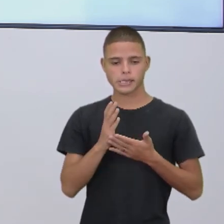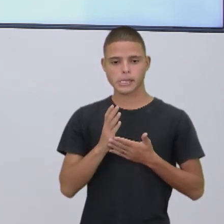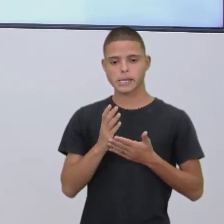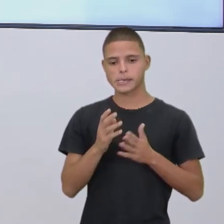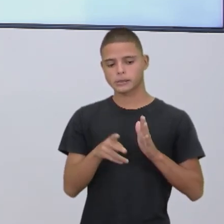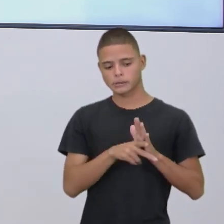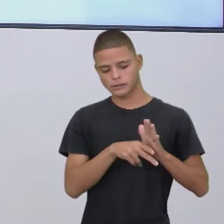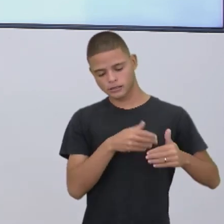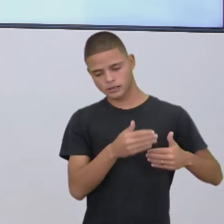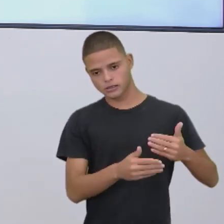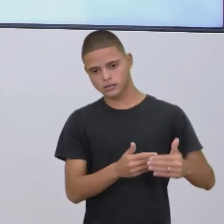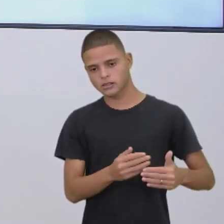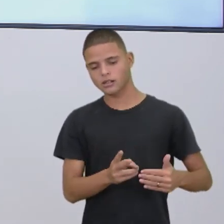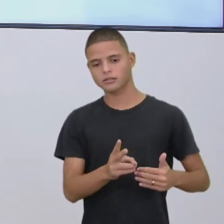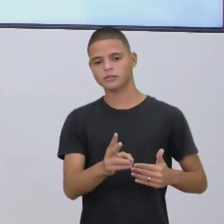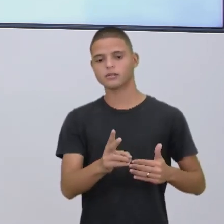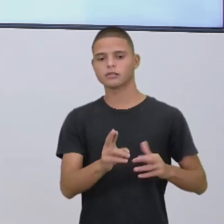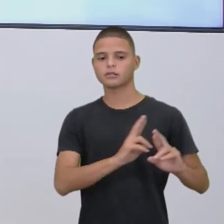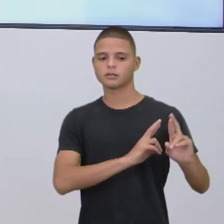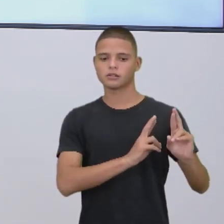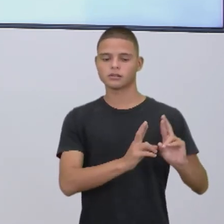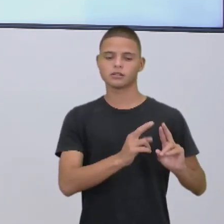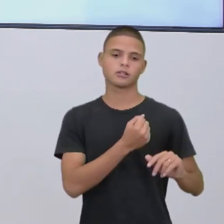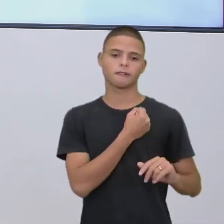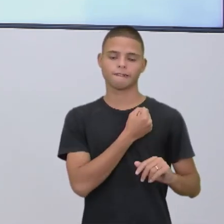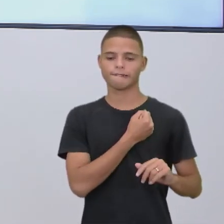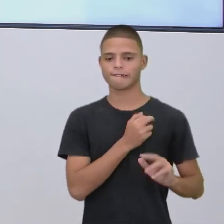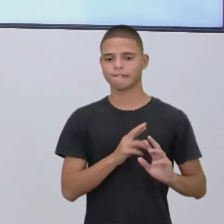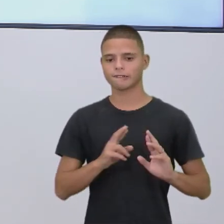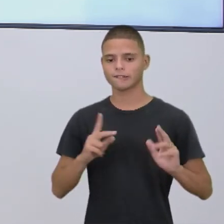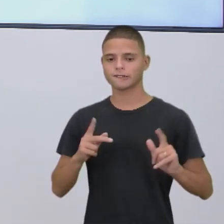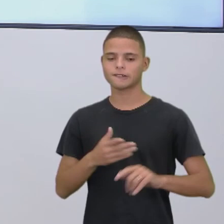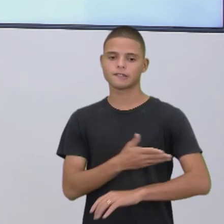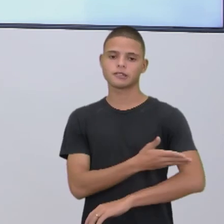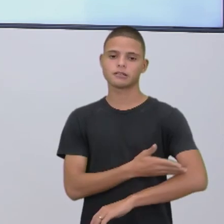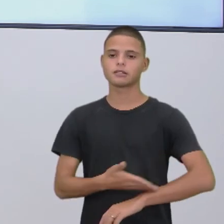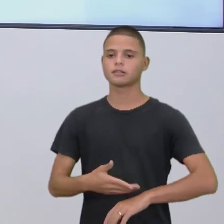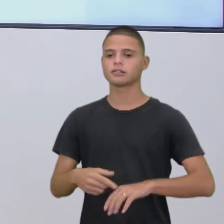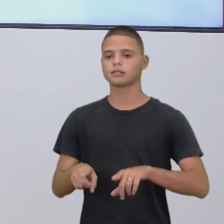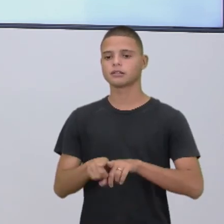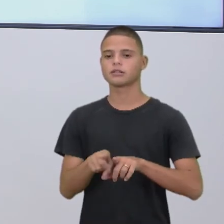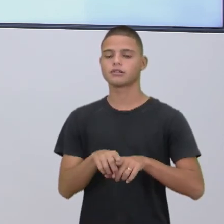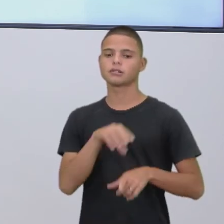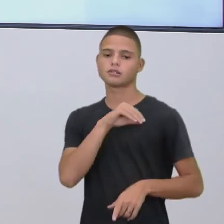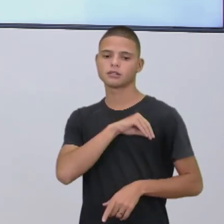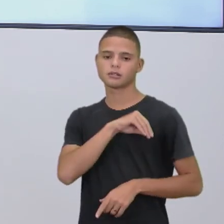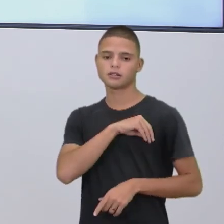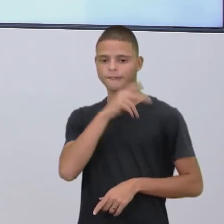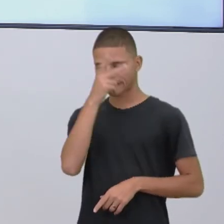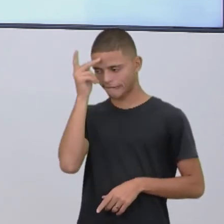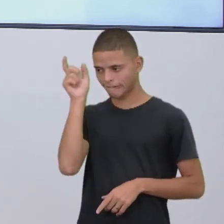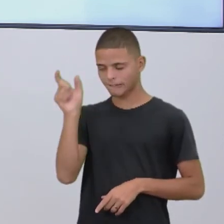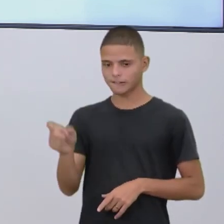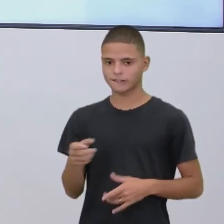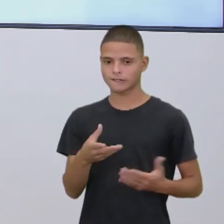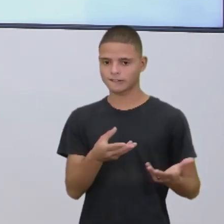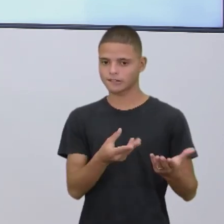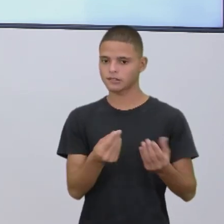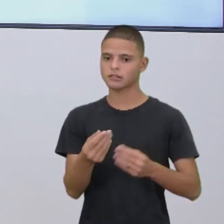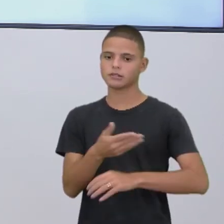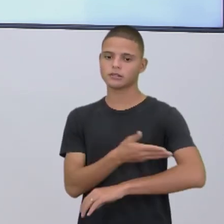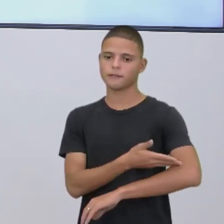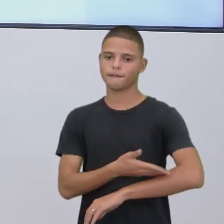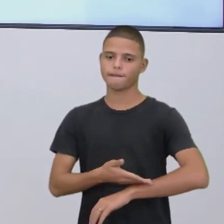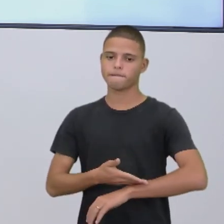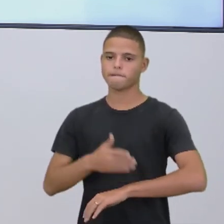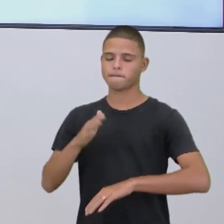porque estamos associando a números não inteiros. Isso é bastante comum. O salário de um determinado indivíduo, muito provavelmente,